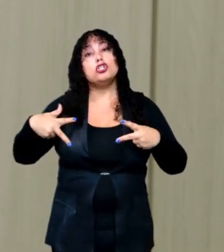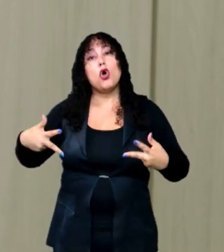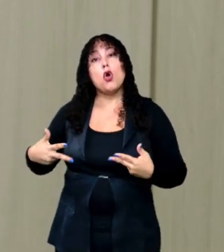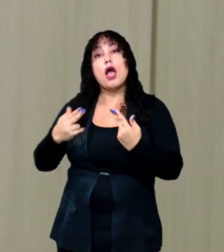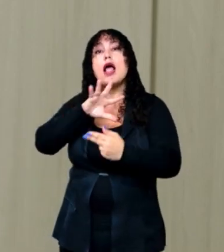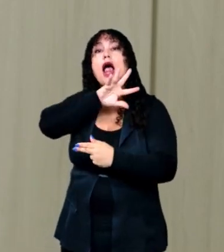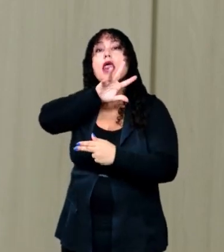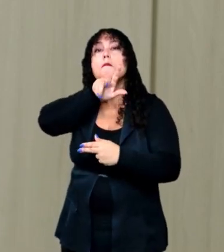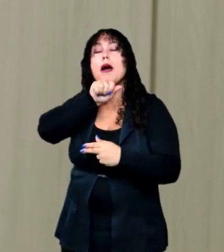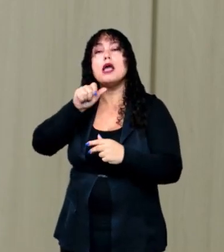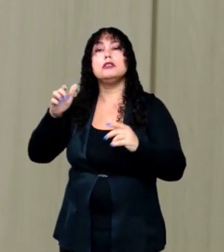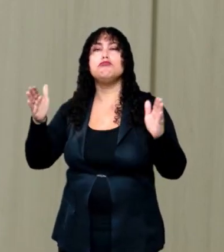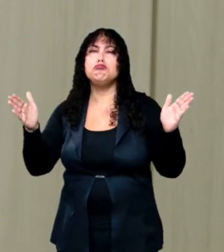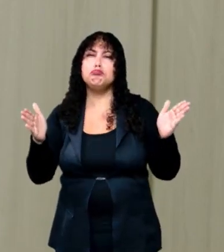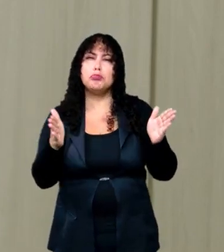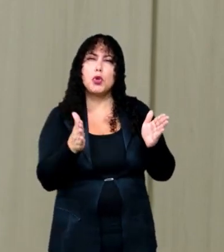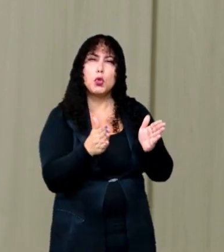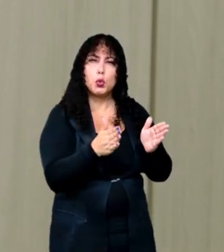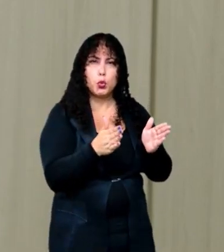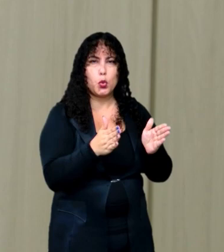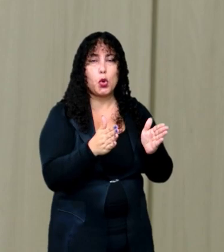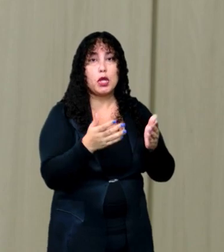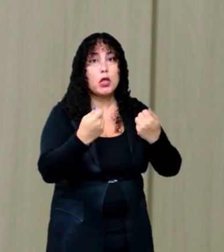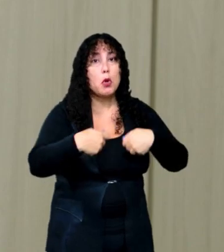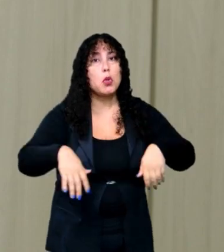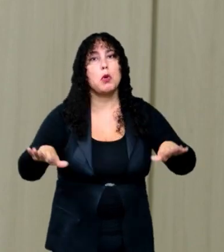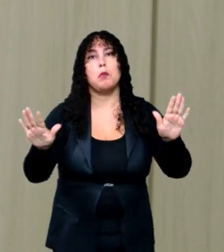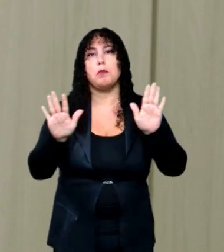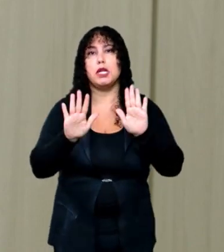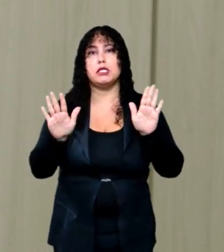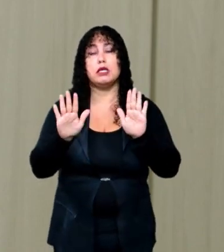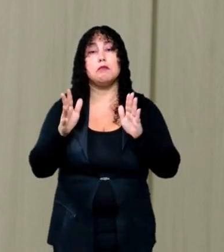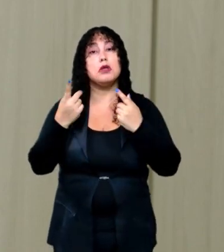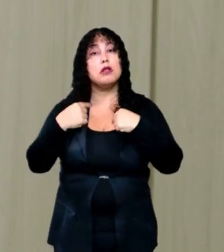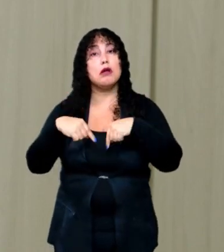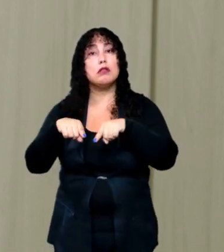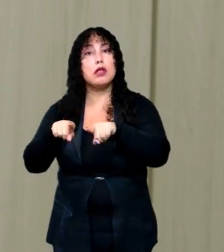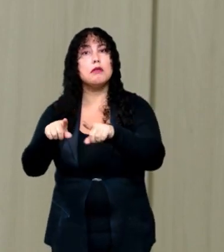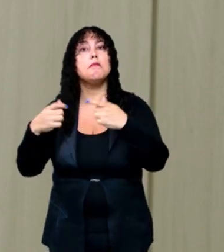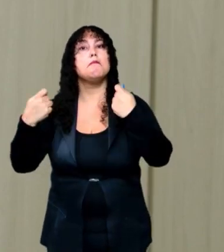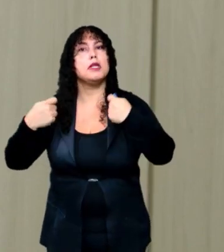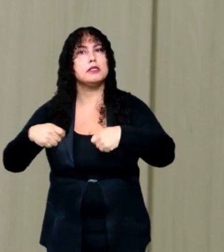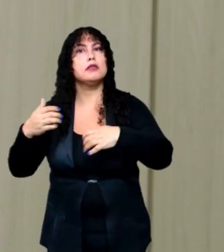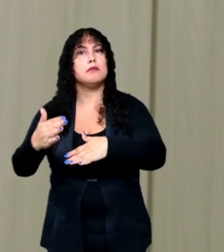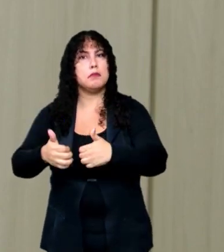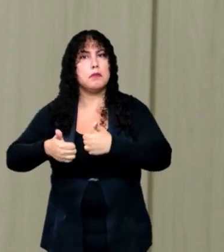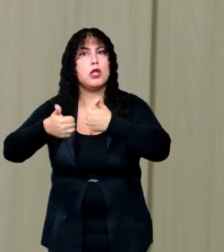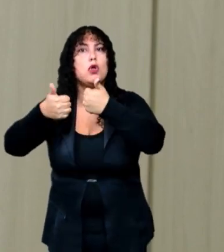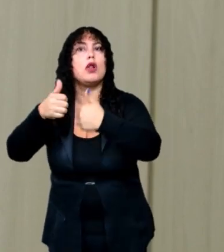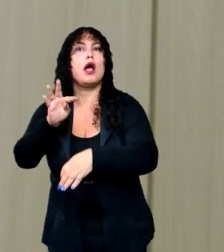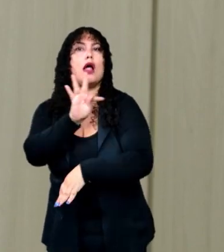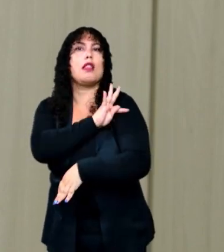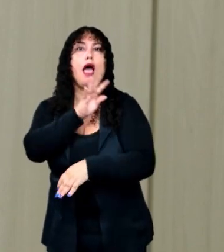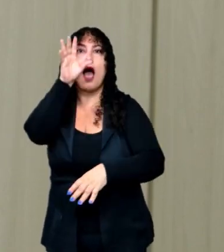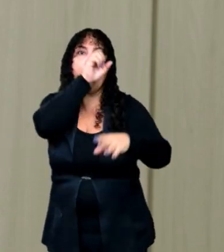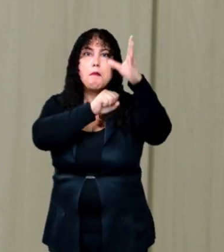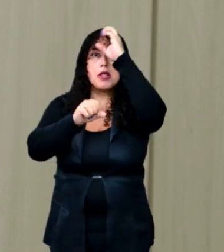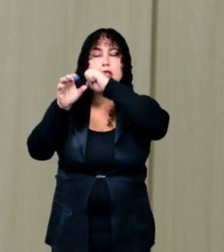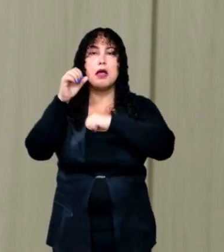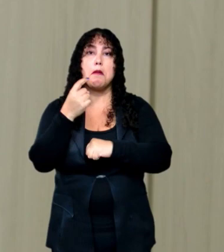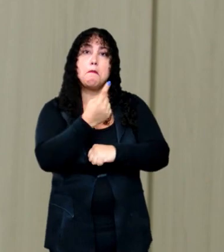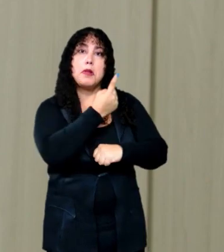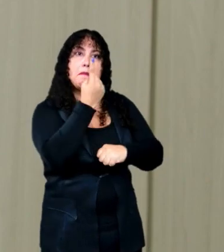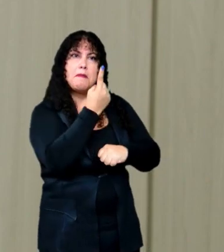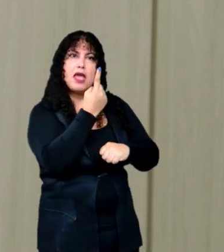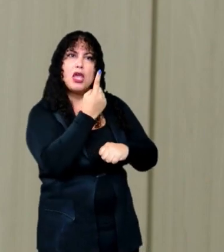bem pequenos, né? Uhum. Então não precisa disso. Mas, ao mesmo tempo, precisa refinar a técnica. Já pensou? Aprender primeiro no